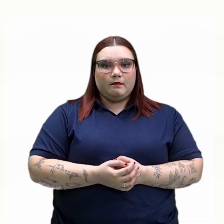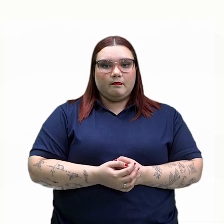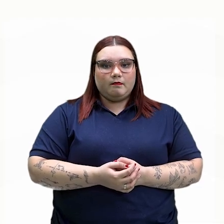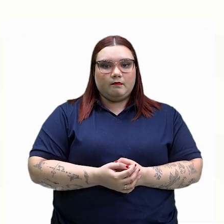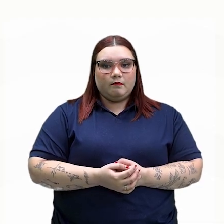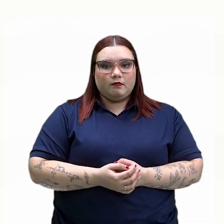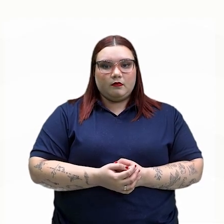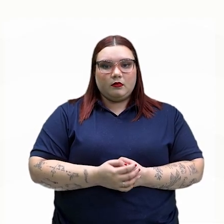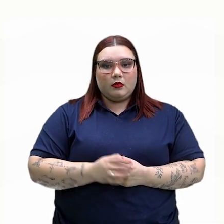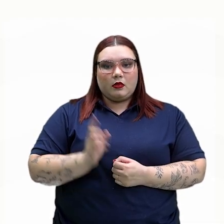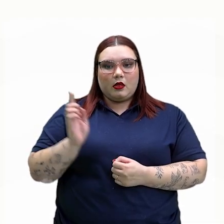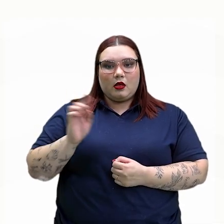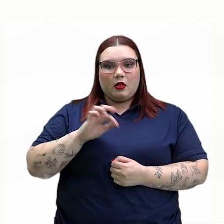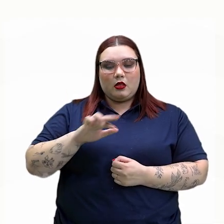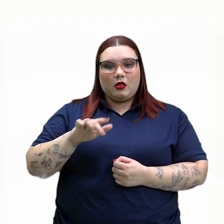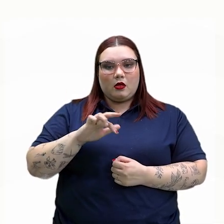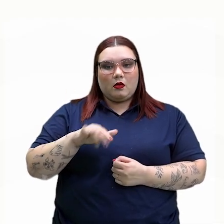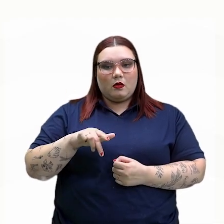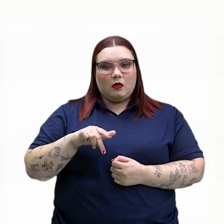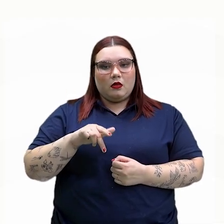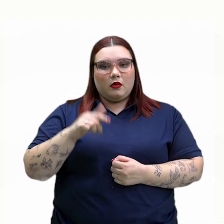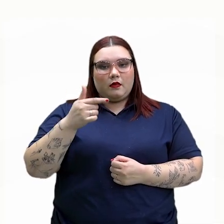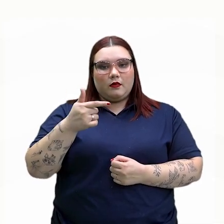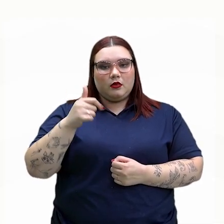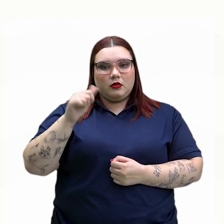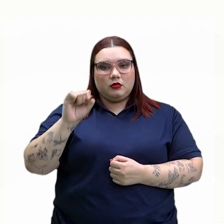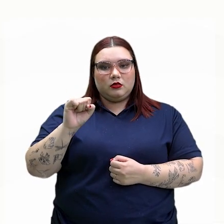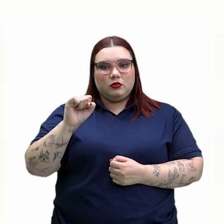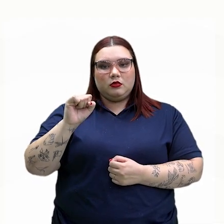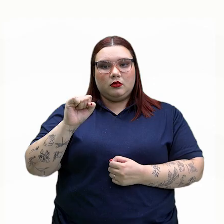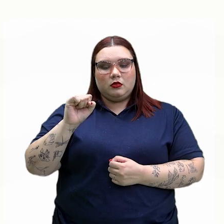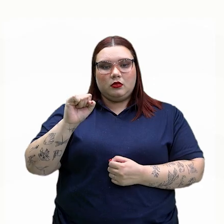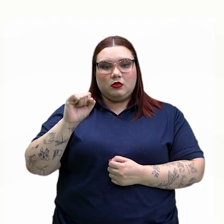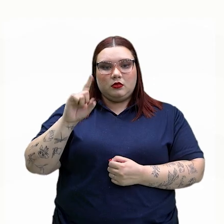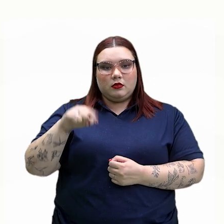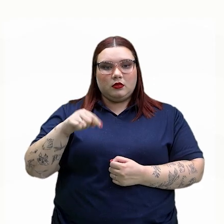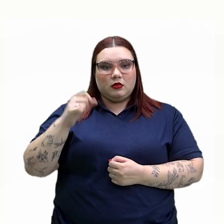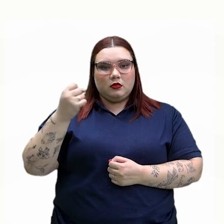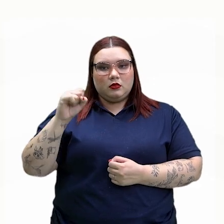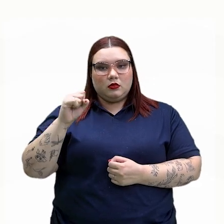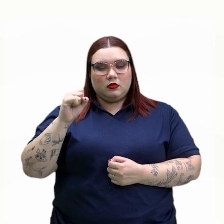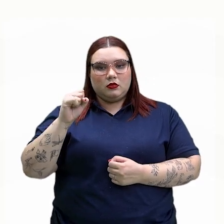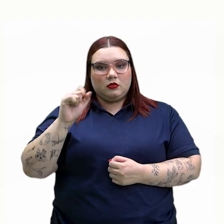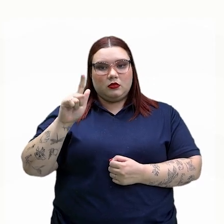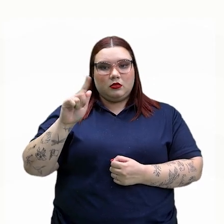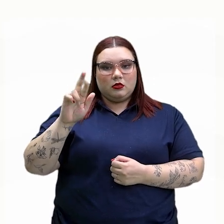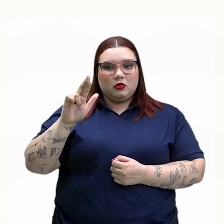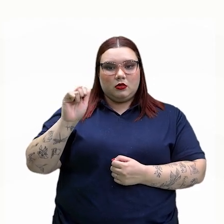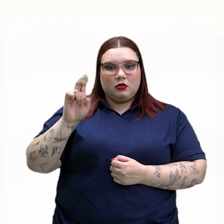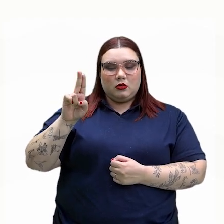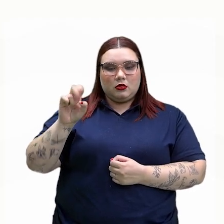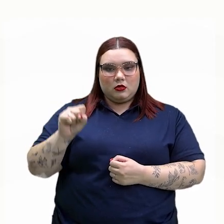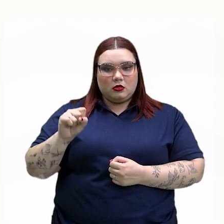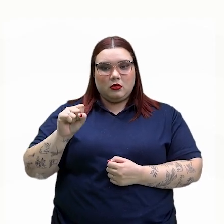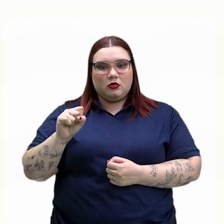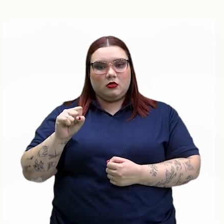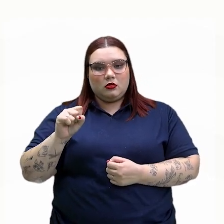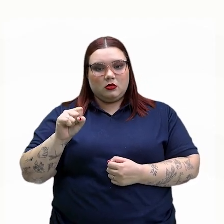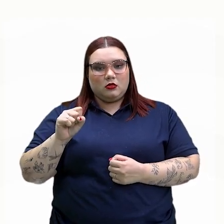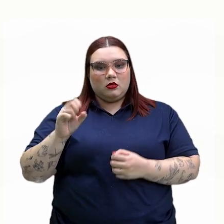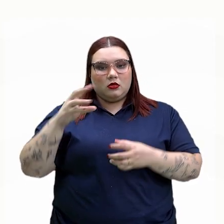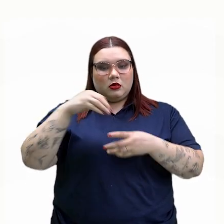aqui não é 8%, aquilo que a gente determinou é 28,8 graus. Ou seja, aqui